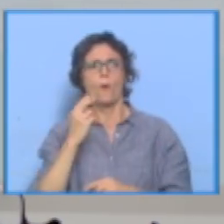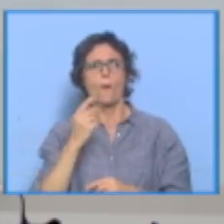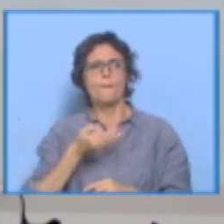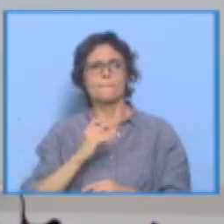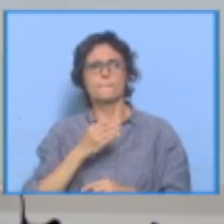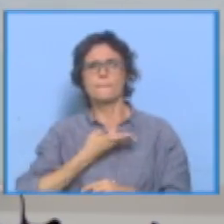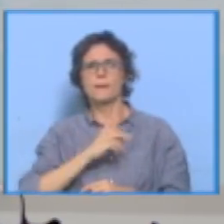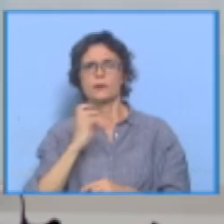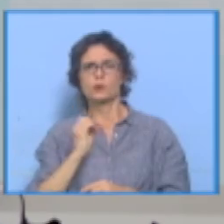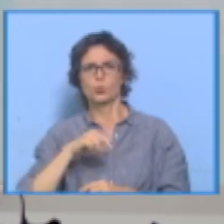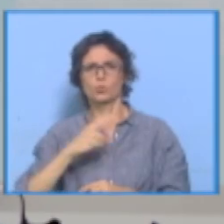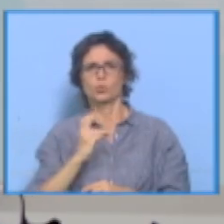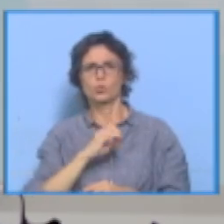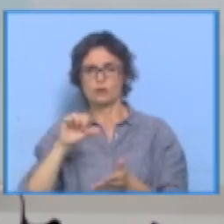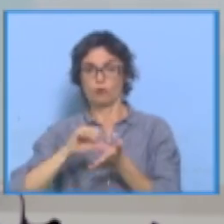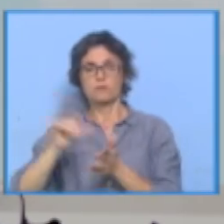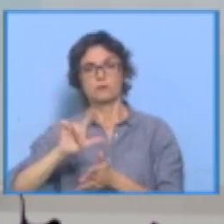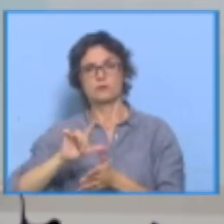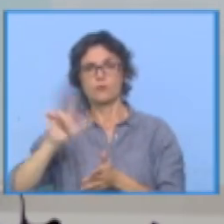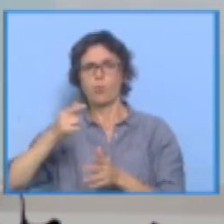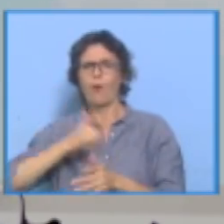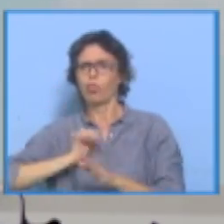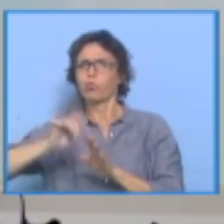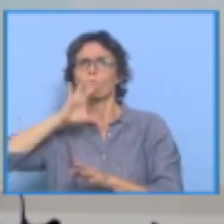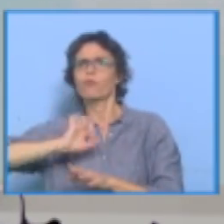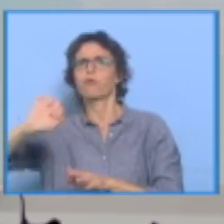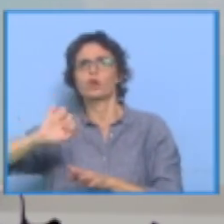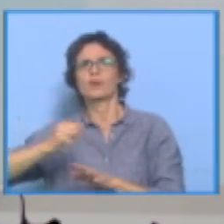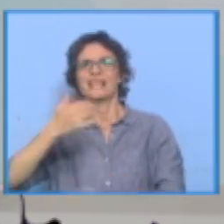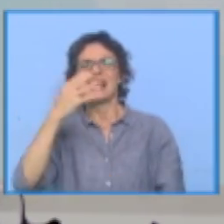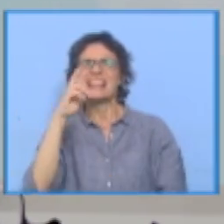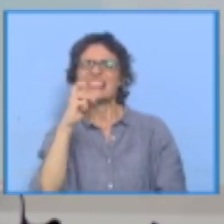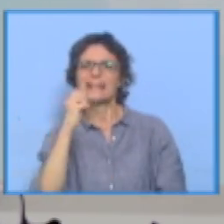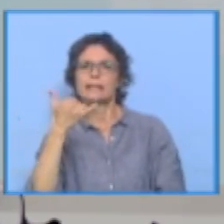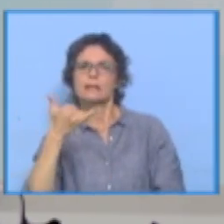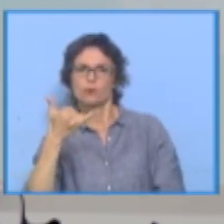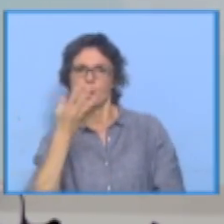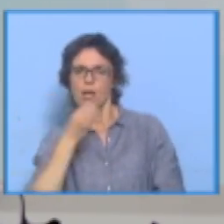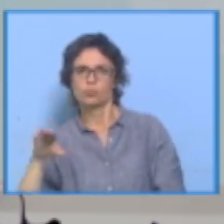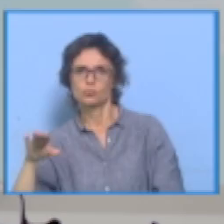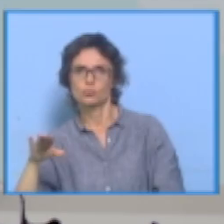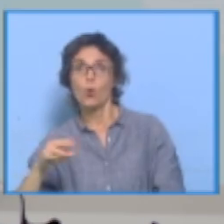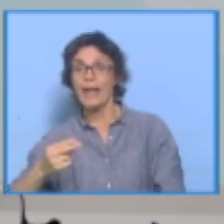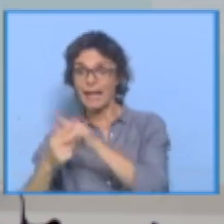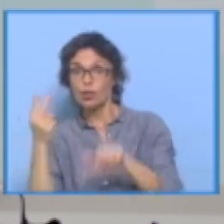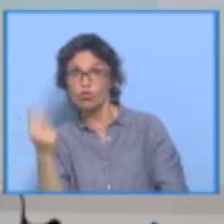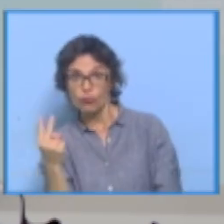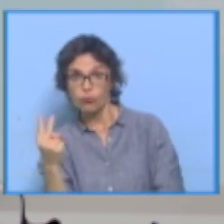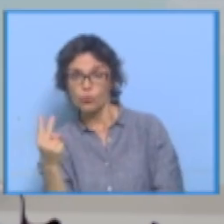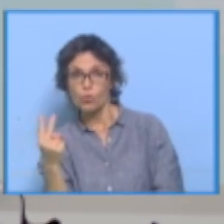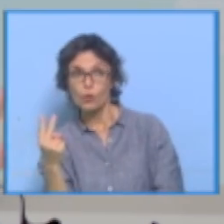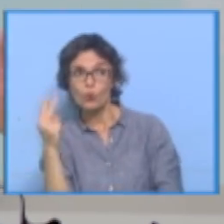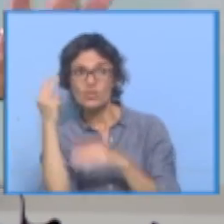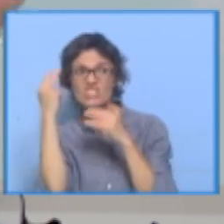filho tinha uma turma de 32 alunos com 2 meninos que necessitavam de ensino especial.